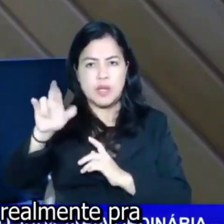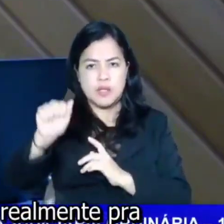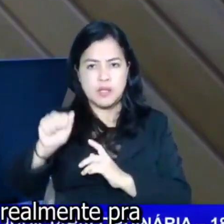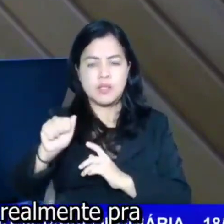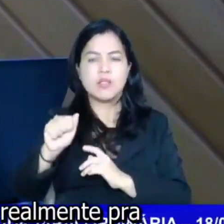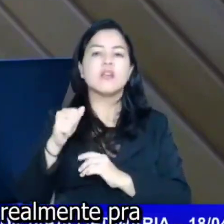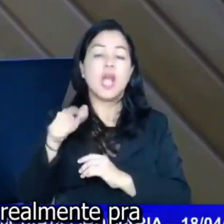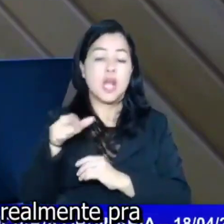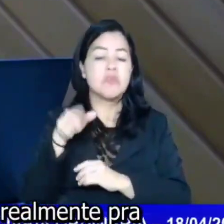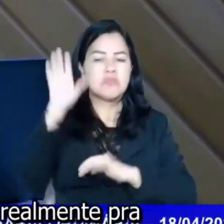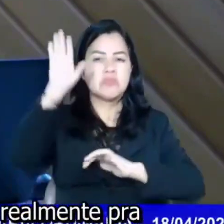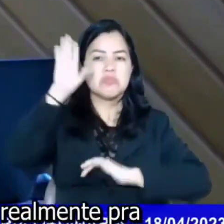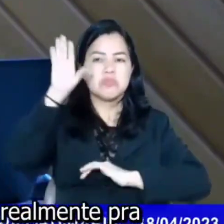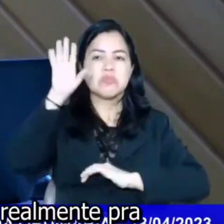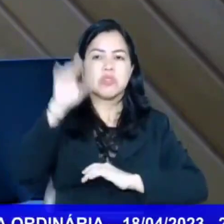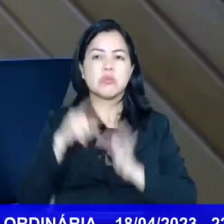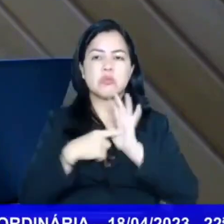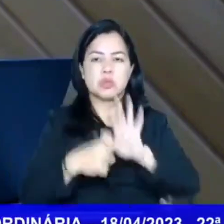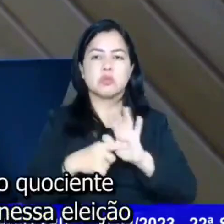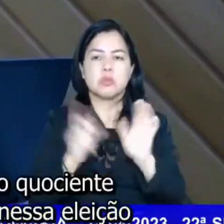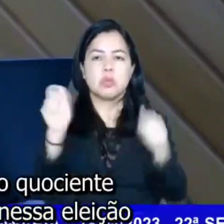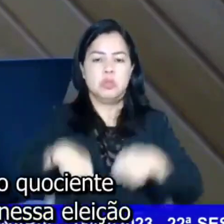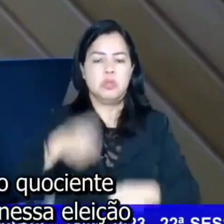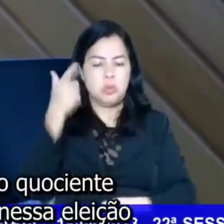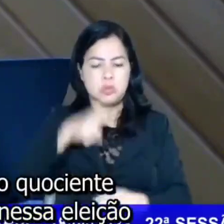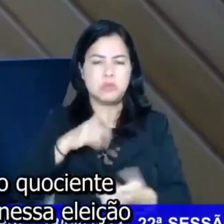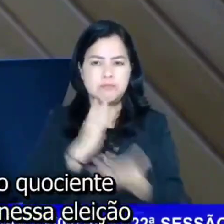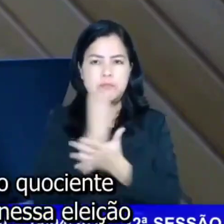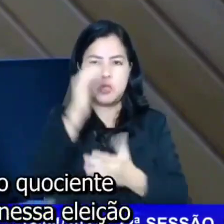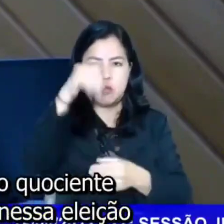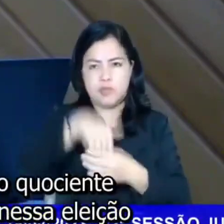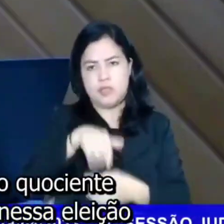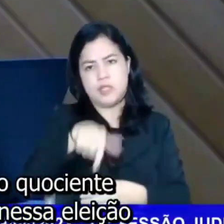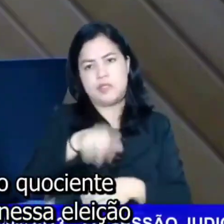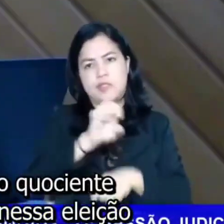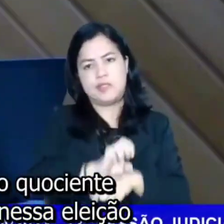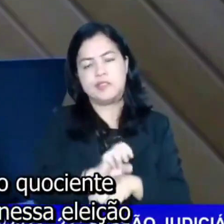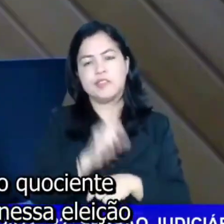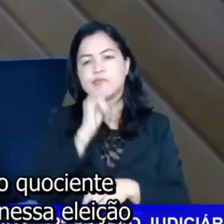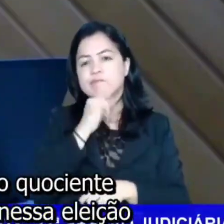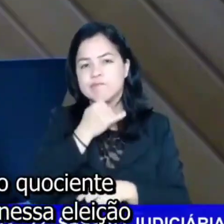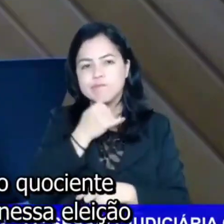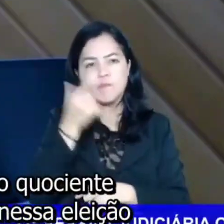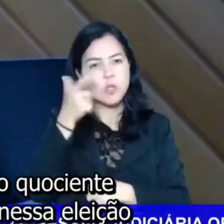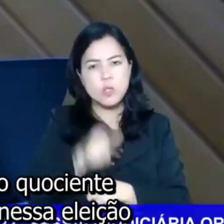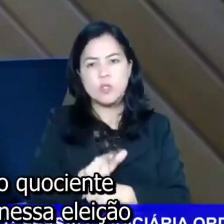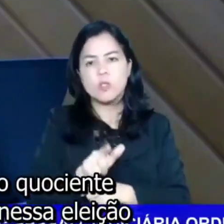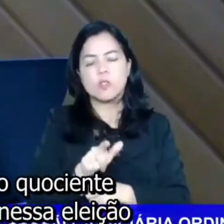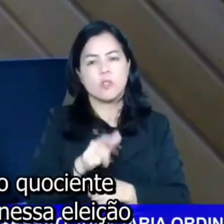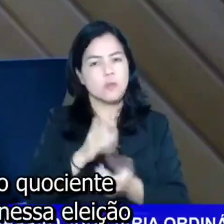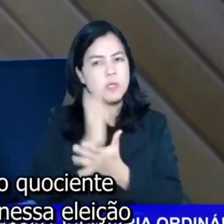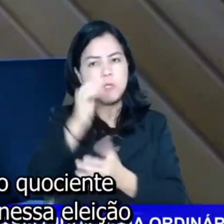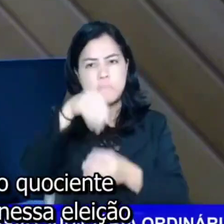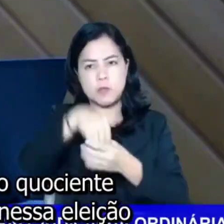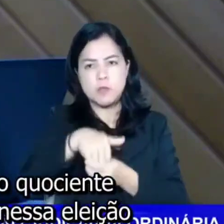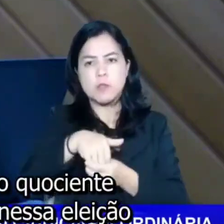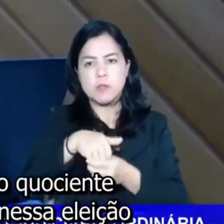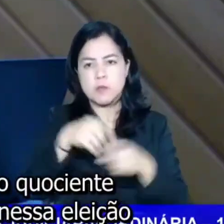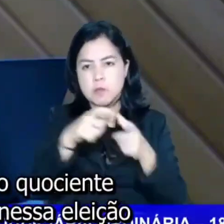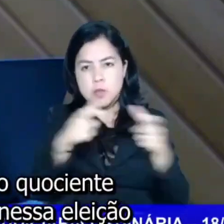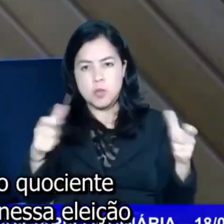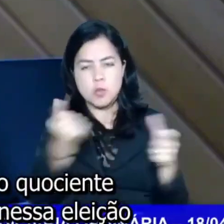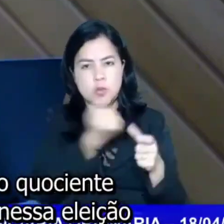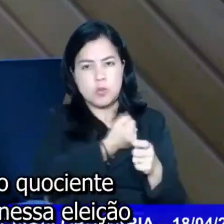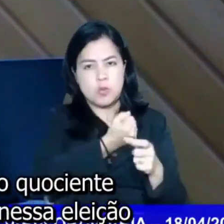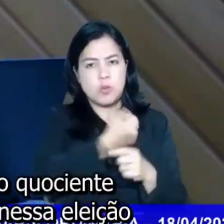um potencial realmente para se eleger no Estado. Infelizmente, não alcançou o quociente eleitoral. E a